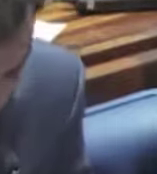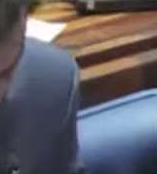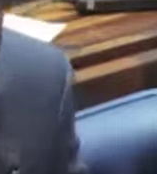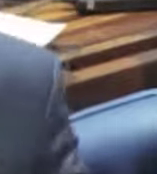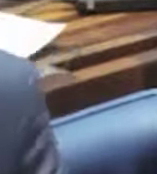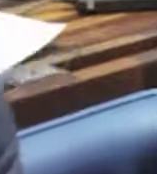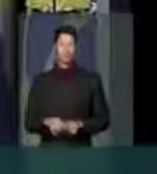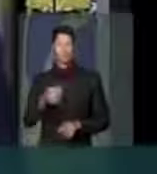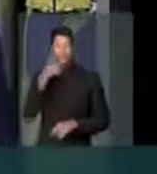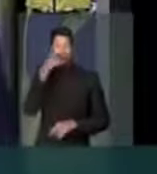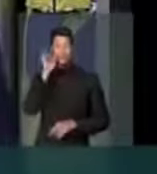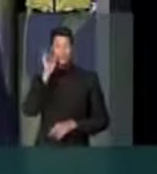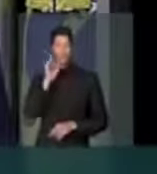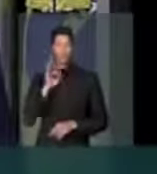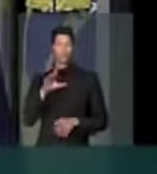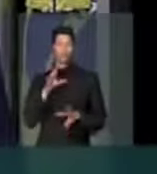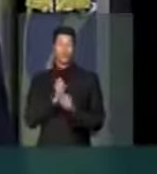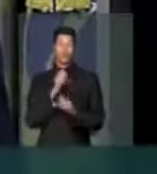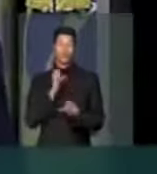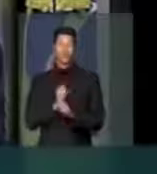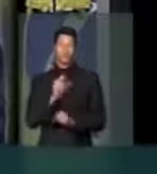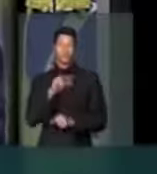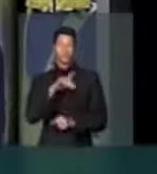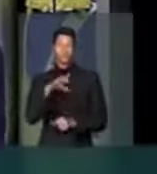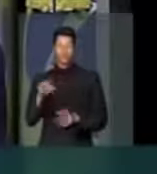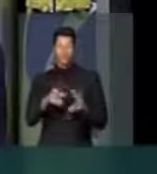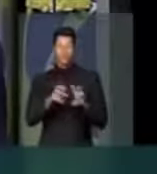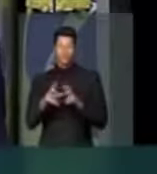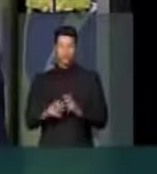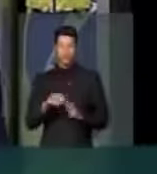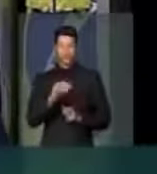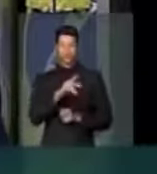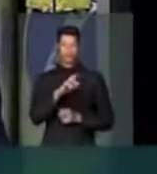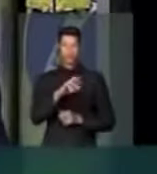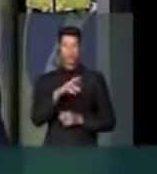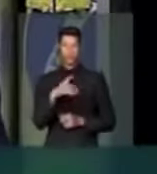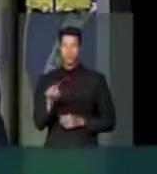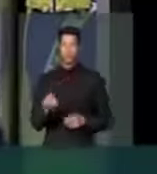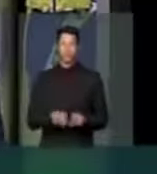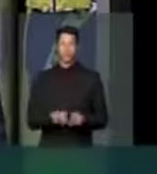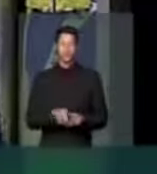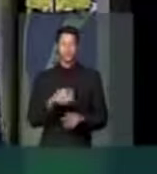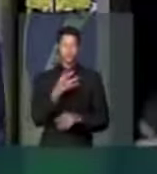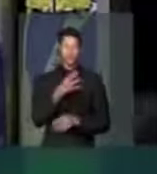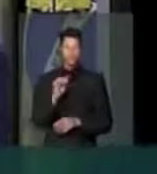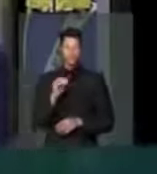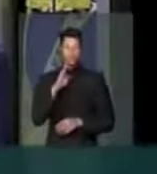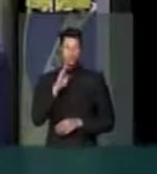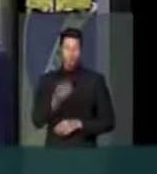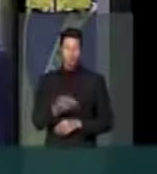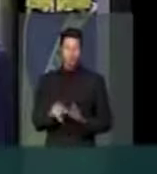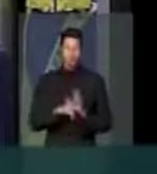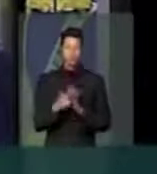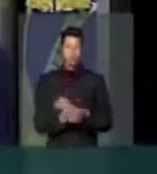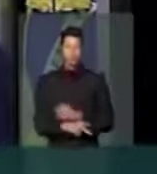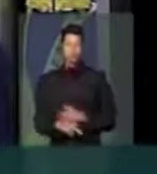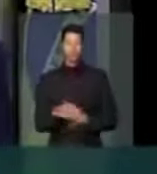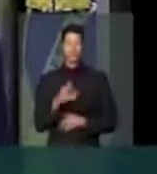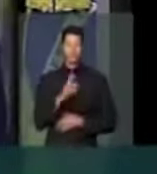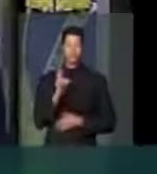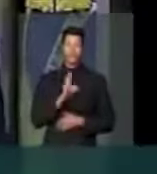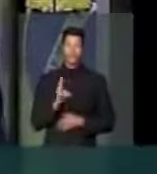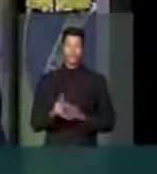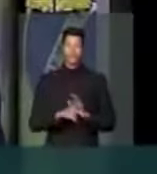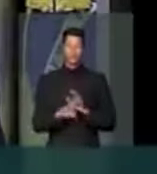brasileiros. Muito obrigado, senhor presidente. O Tribunal de Contas da União identificou operações de crédito de 40 bilhões de